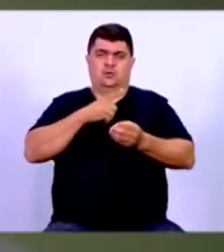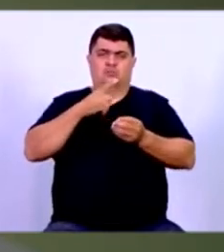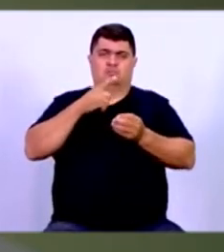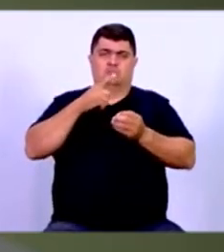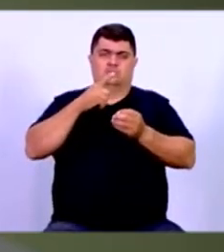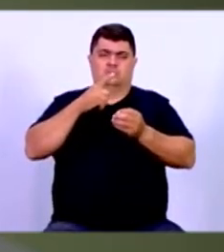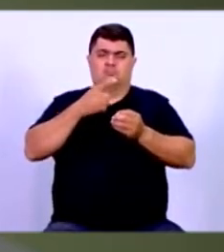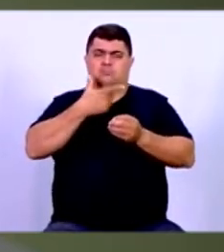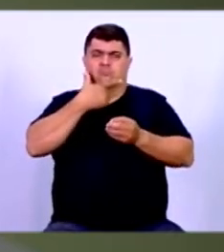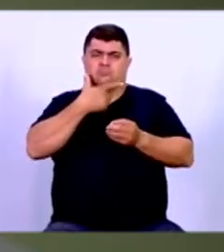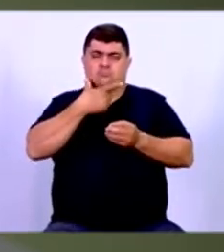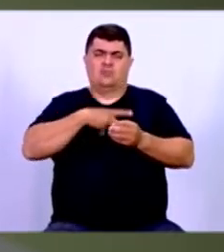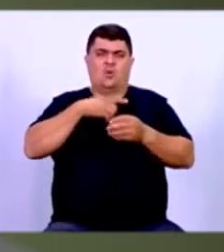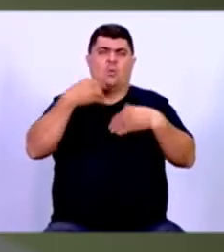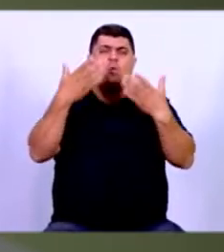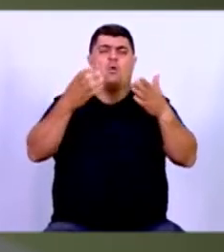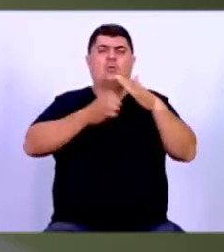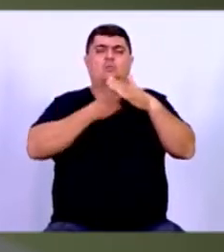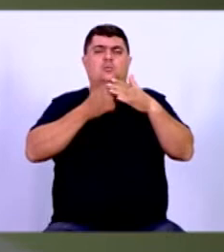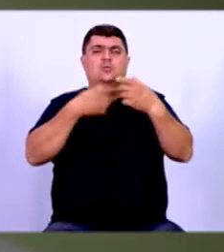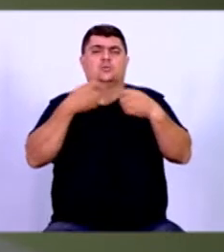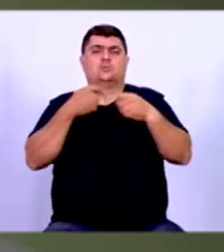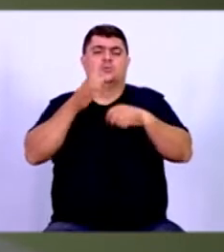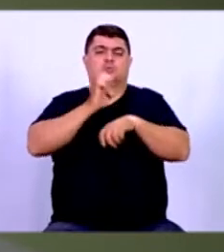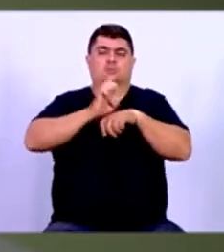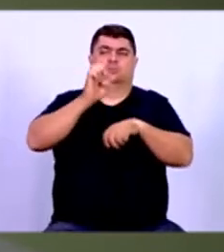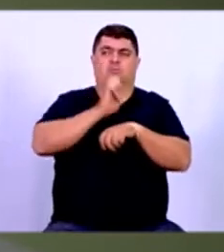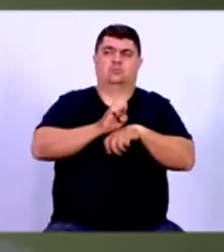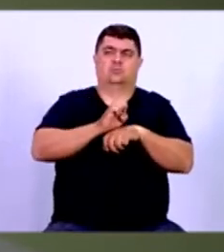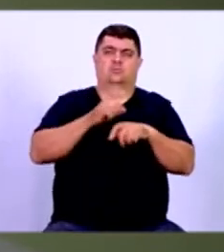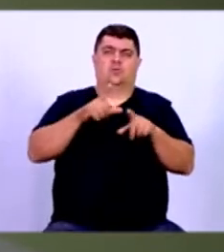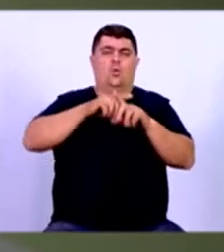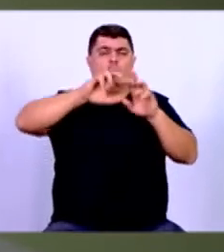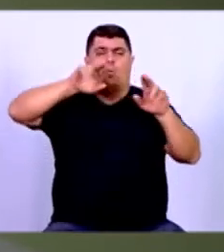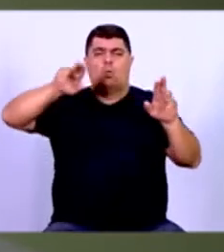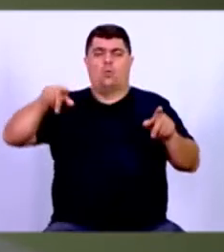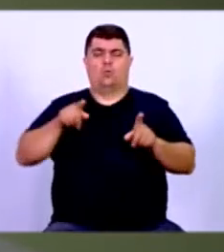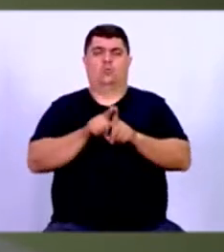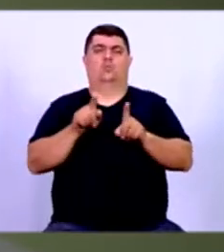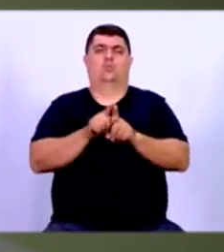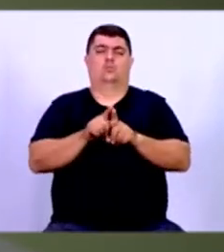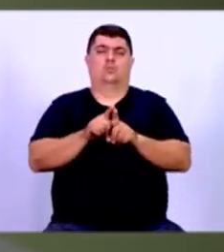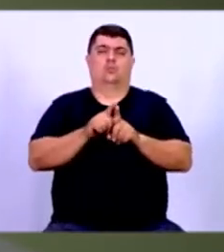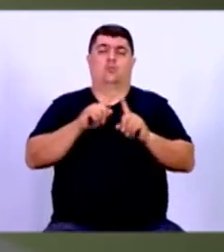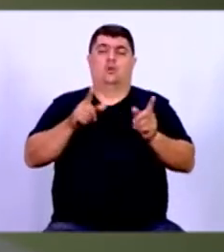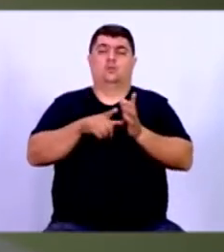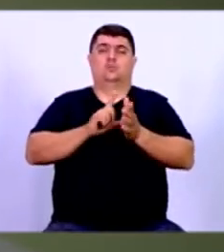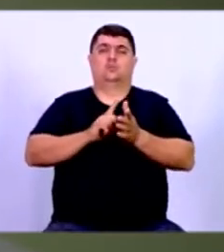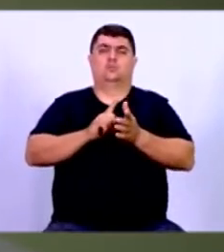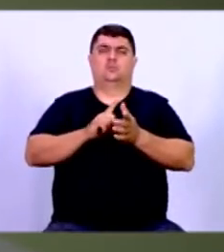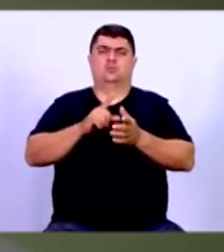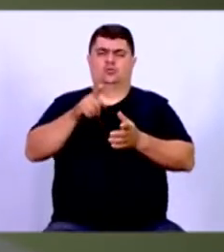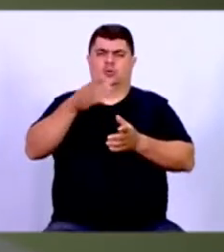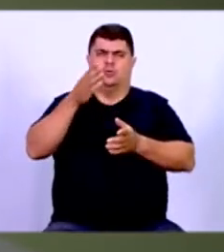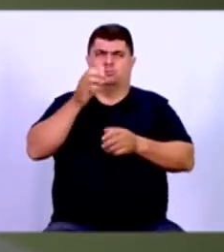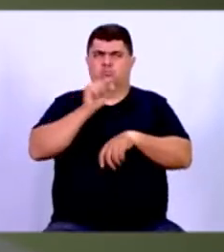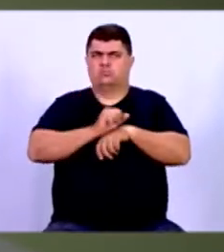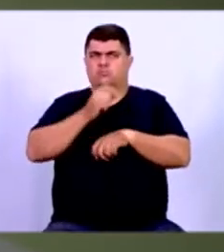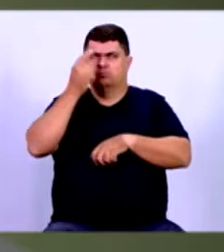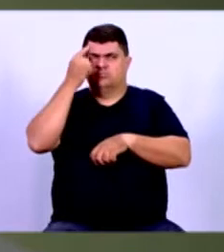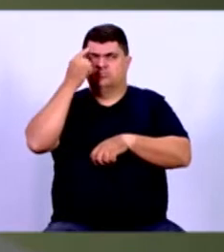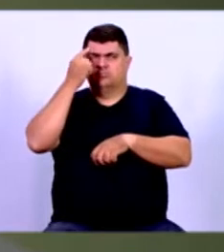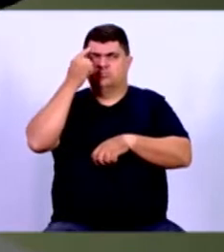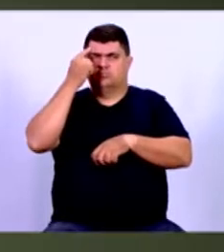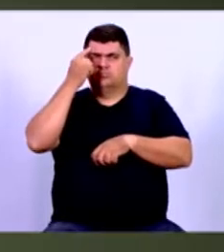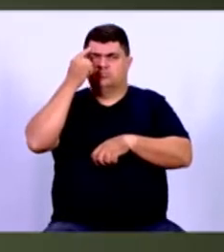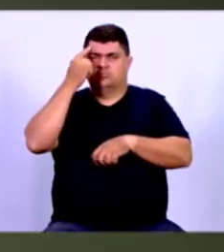atuação, quais são as empresas que precisam de um estagiário e muitas outras. Mas antes disso, você já parou para pensar em